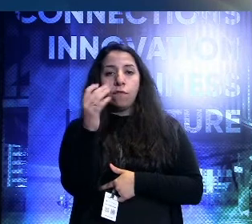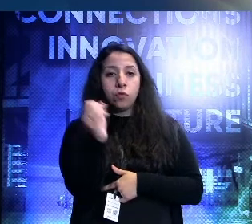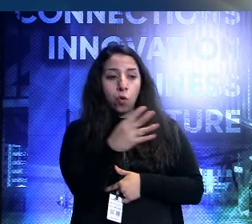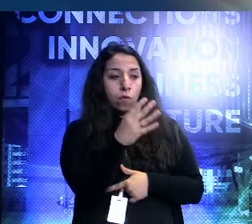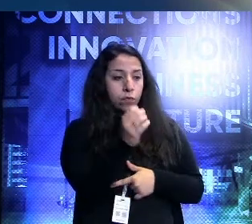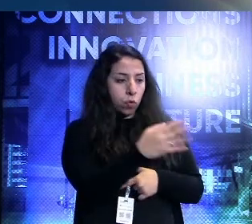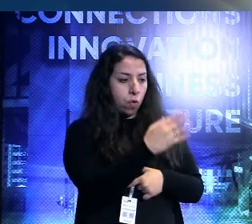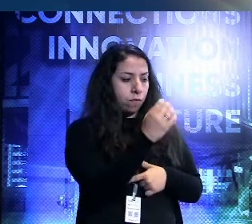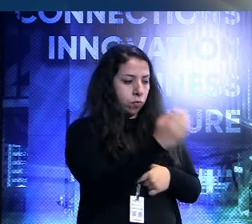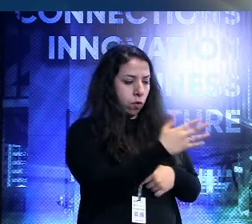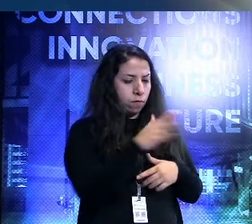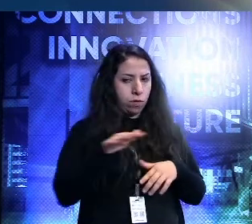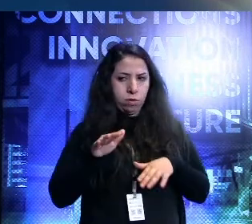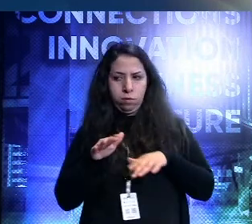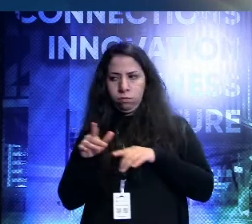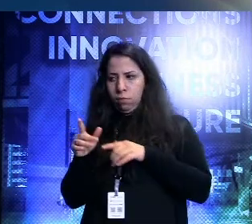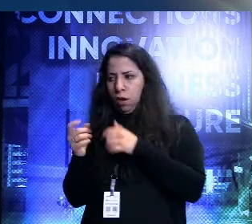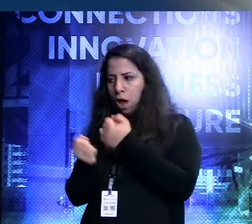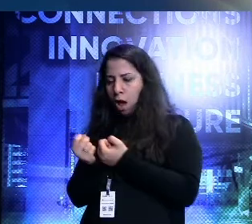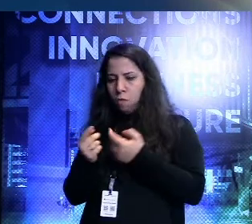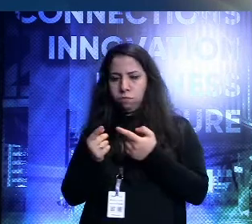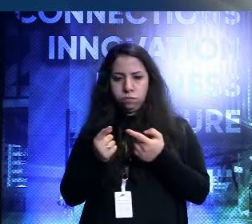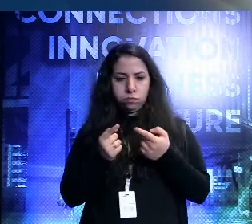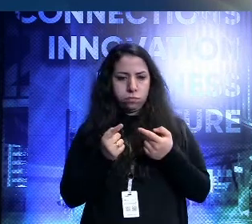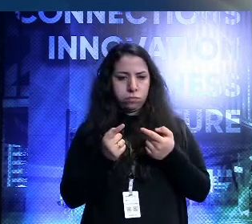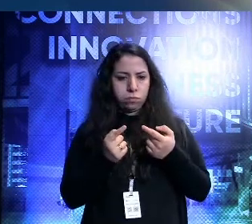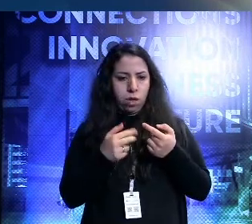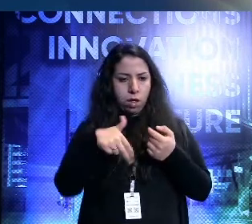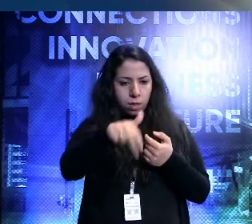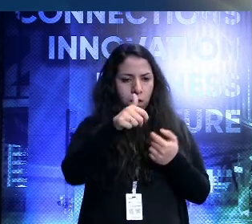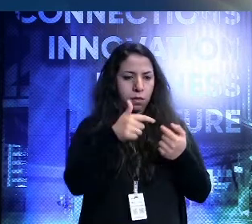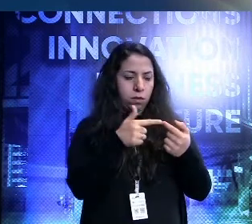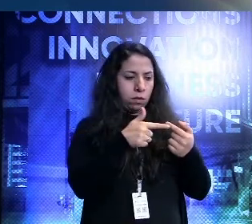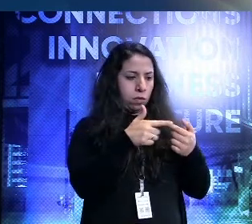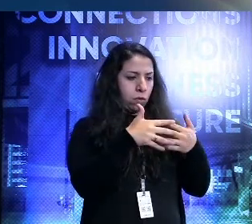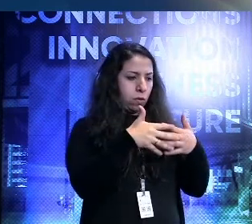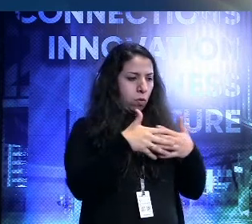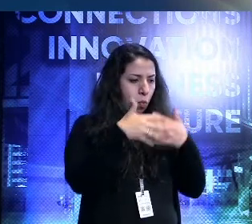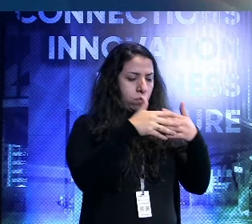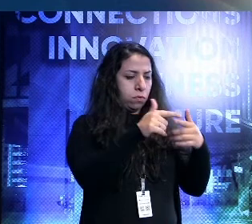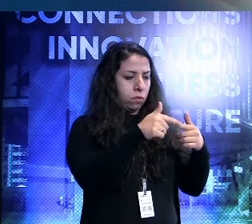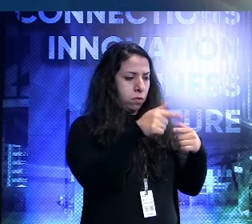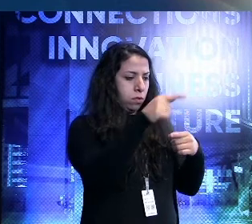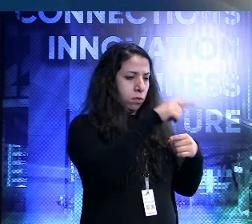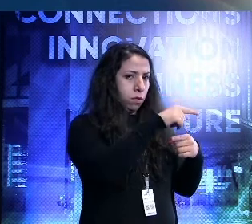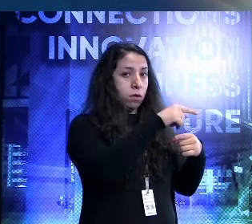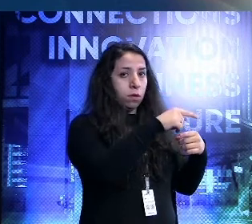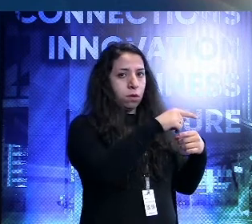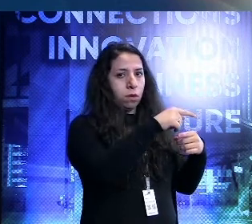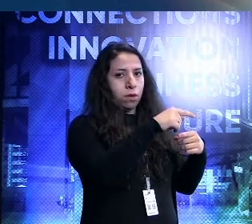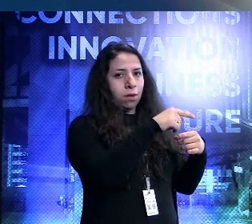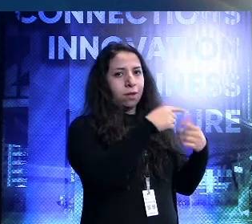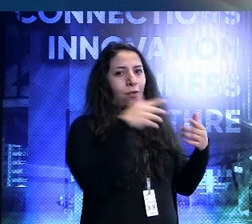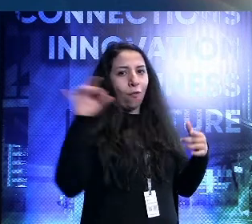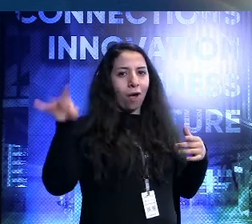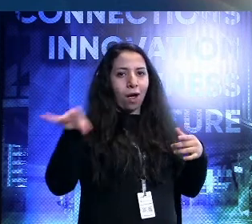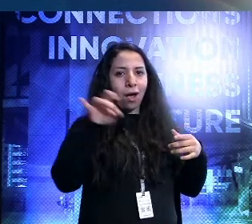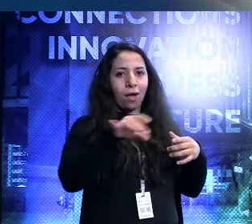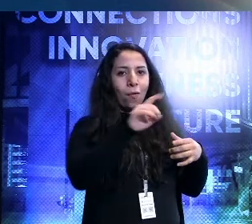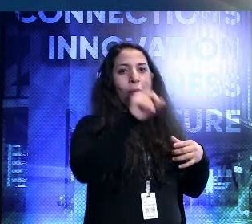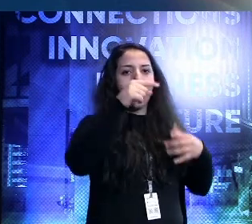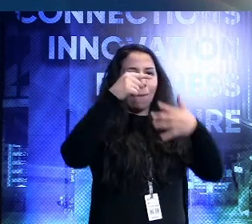transporte, eu vou criar uma classe nova ali embaixo. E eu garanto que eu não estou quebrando o